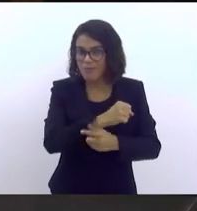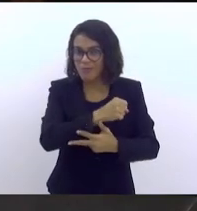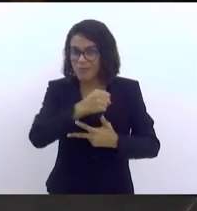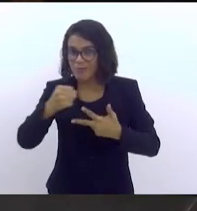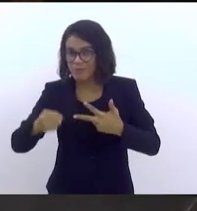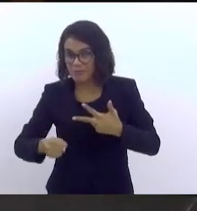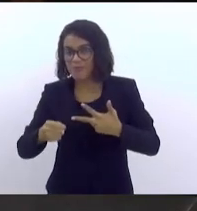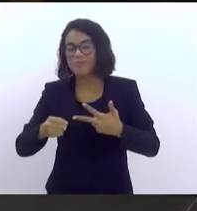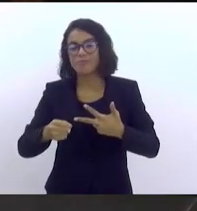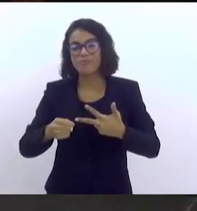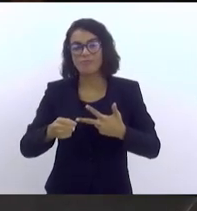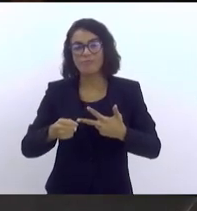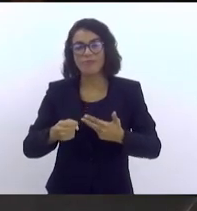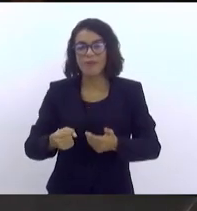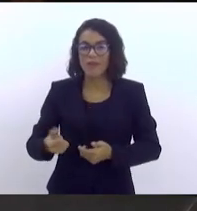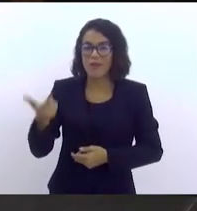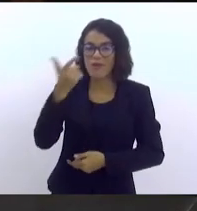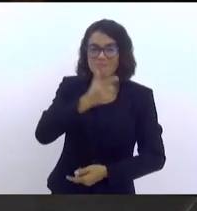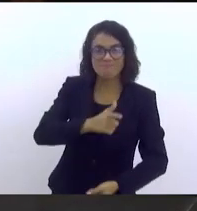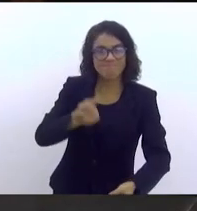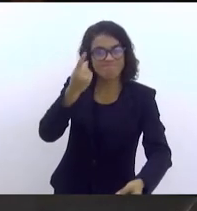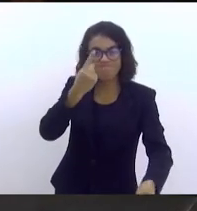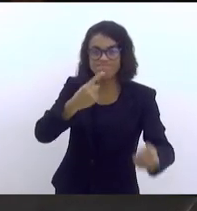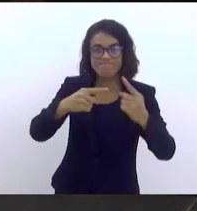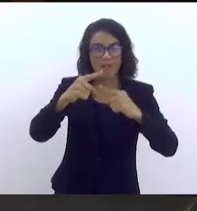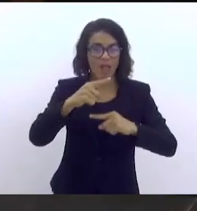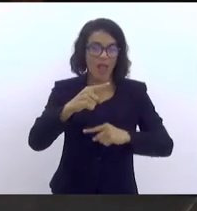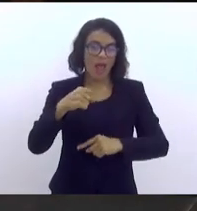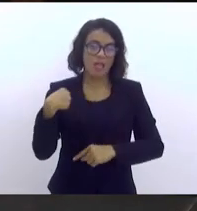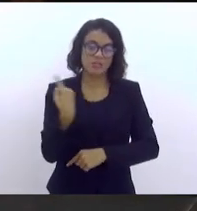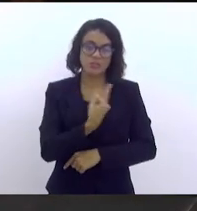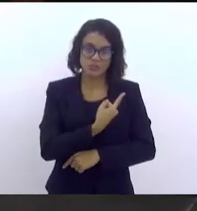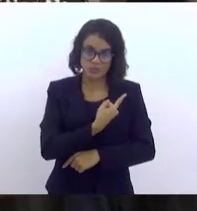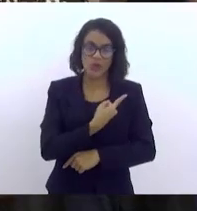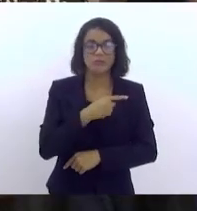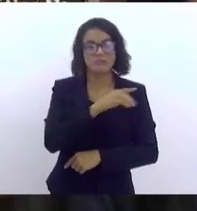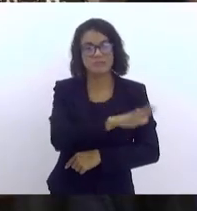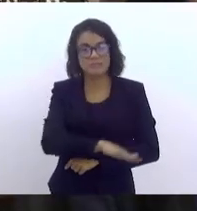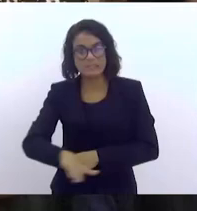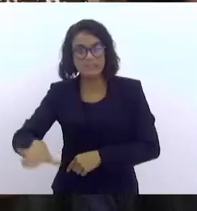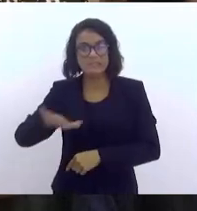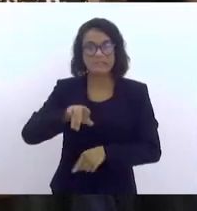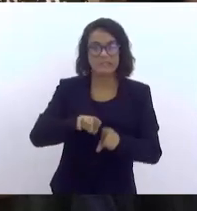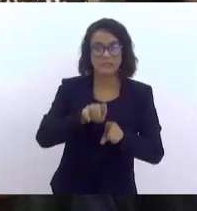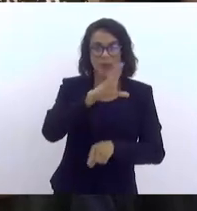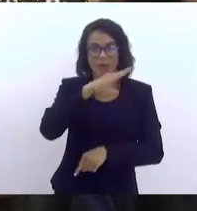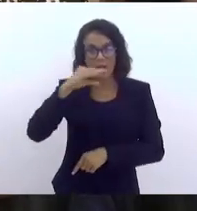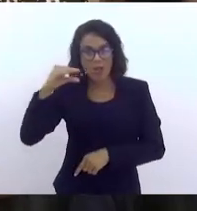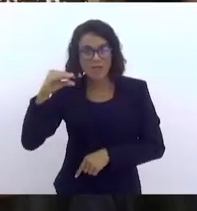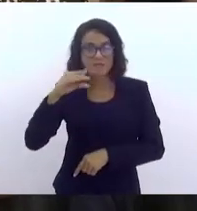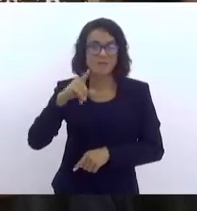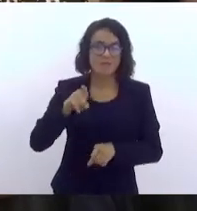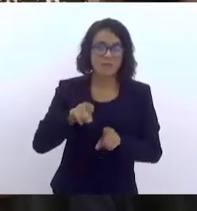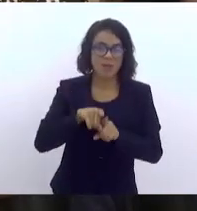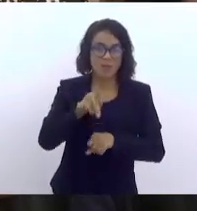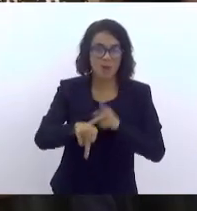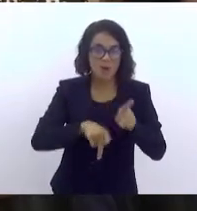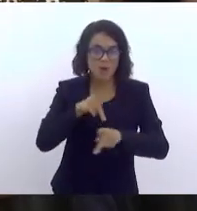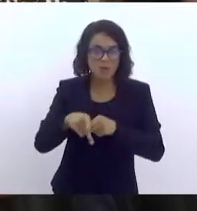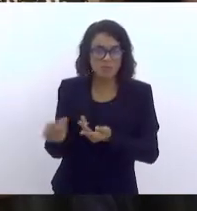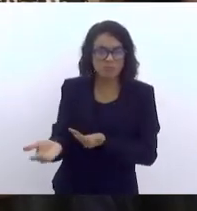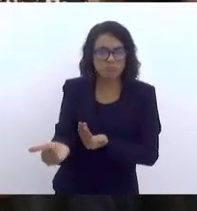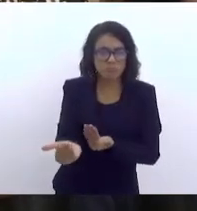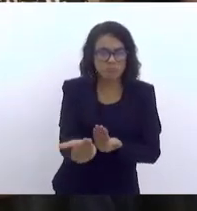que alcança as nossas crianças e os nossos adolescentes população de jovem